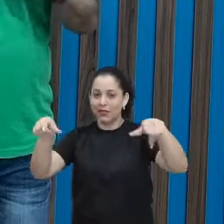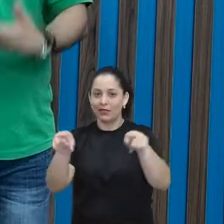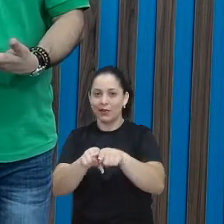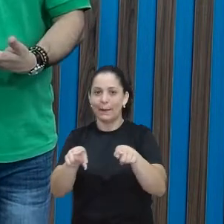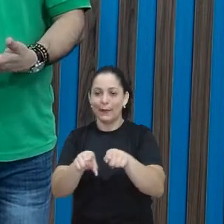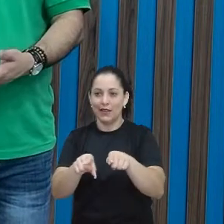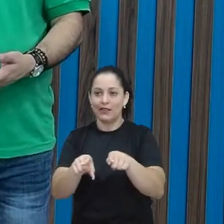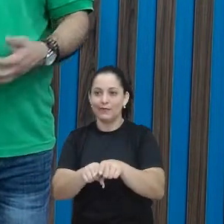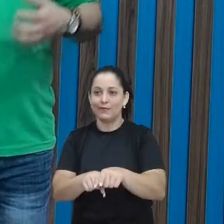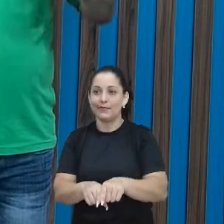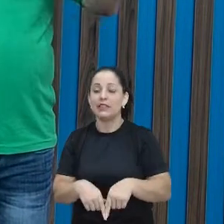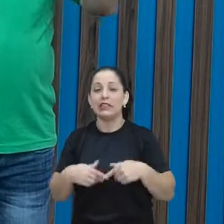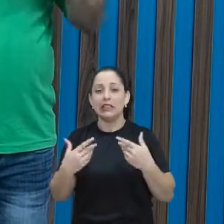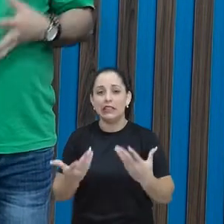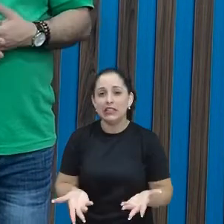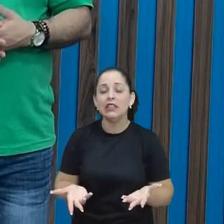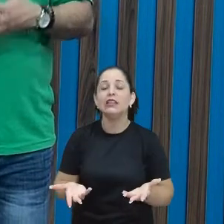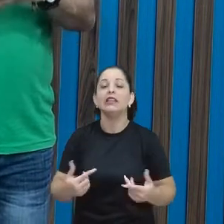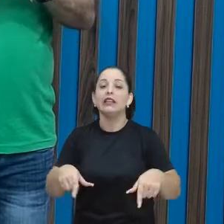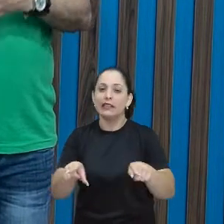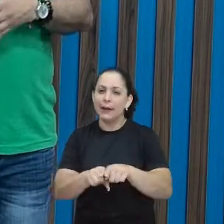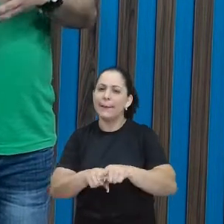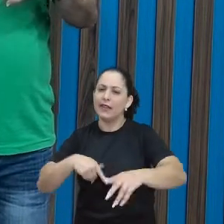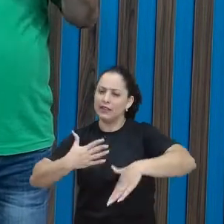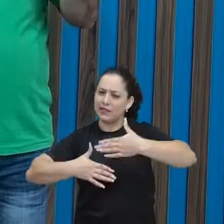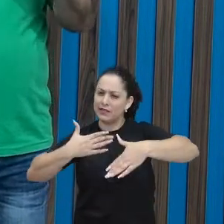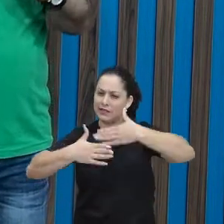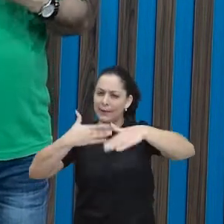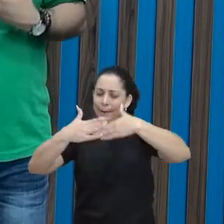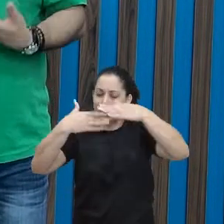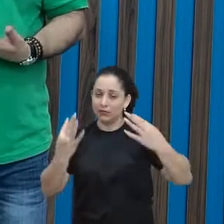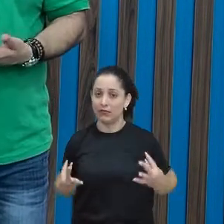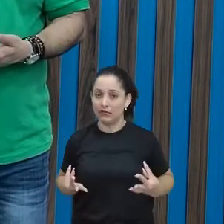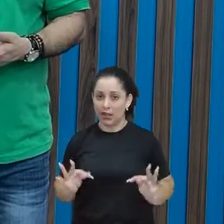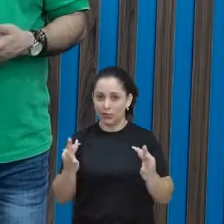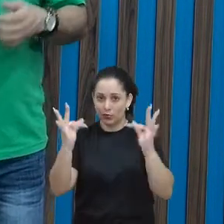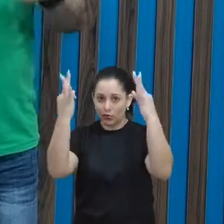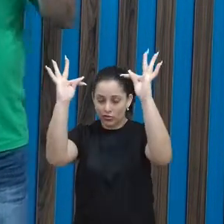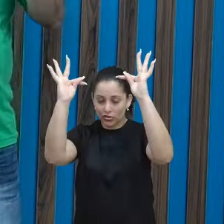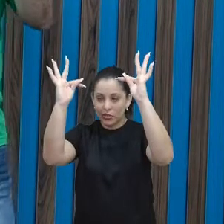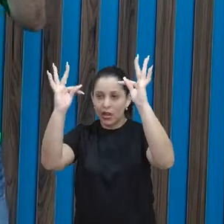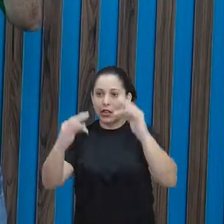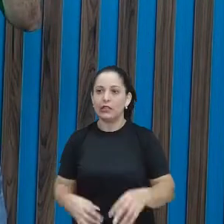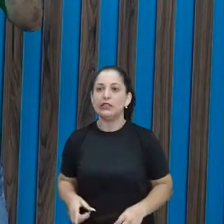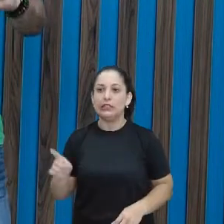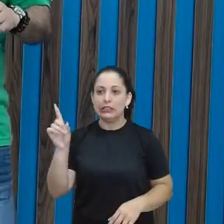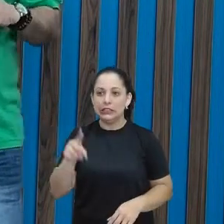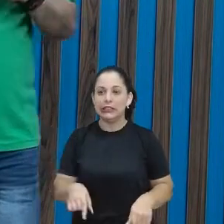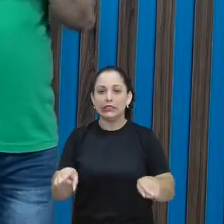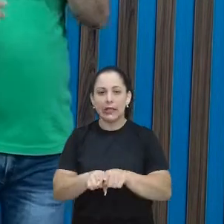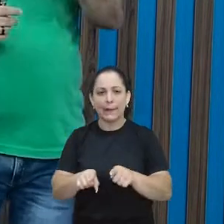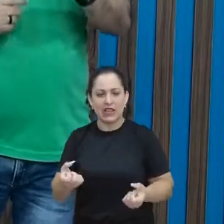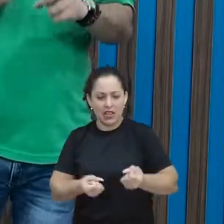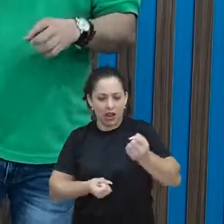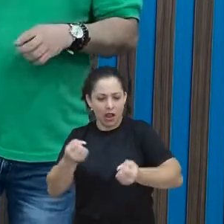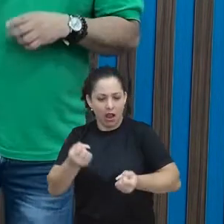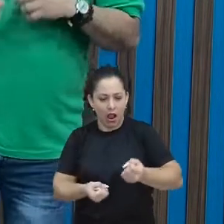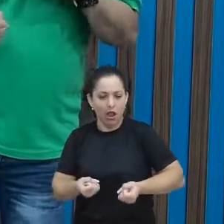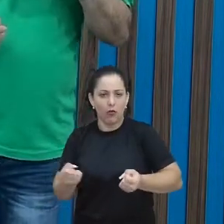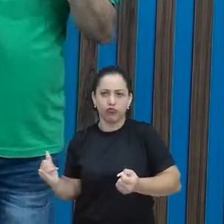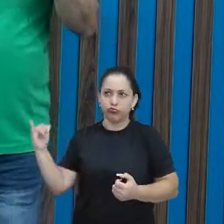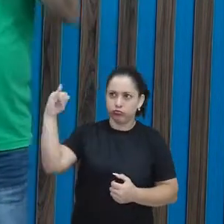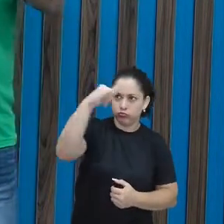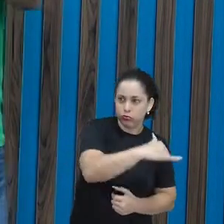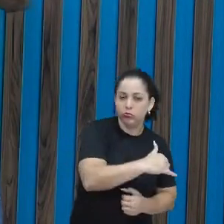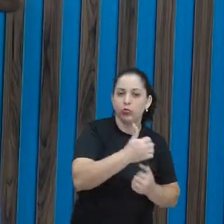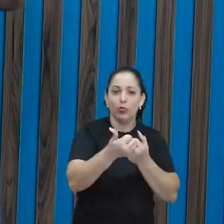campo dos transportes e avanço no campo das tecnologias. Então, isso tudo, né, é como